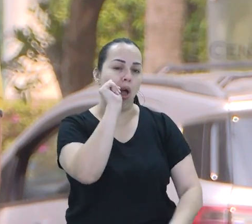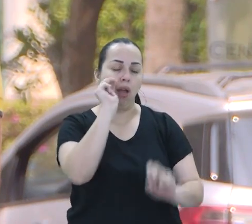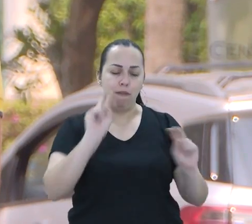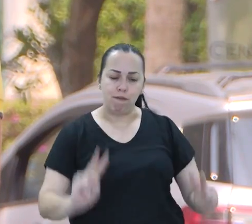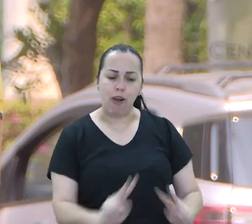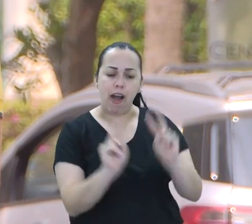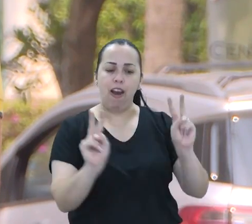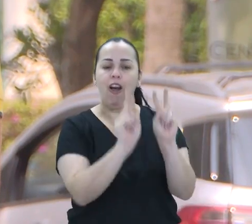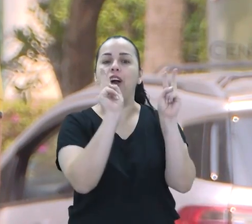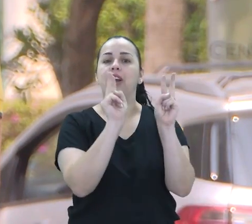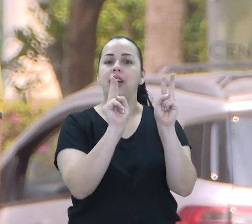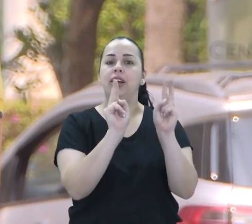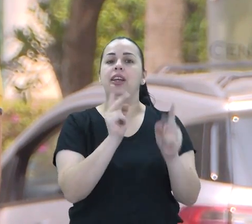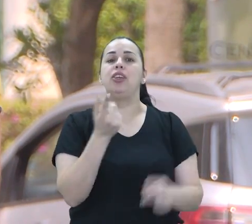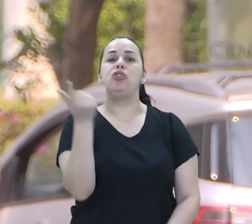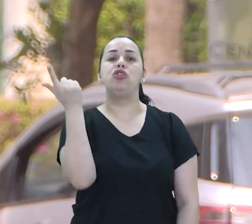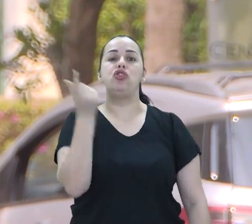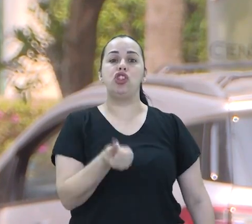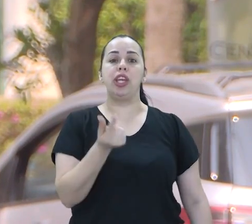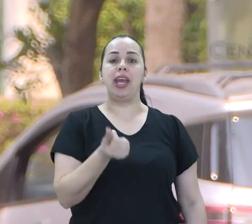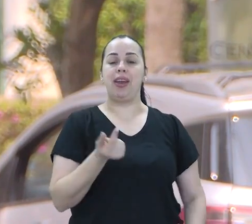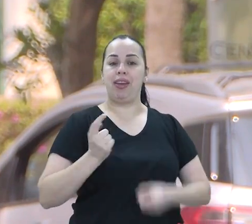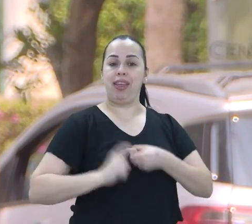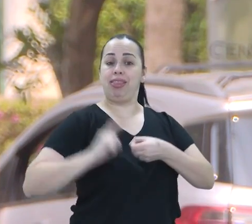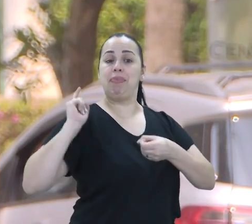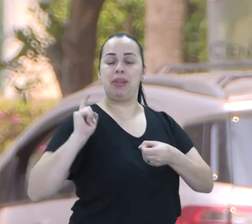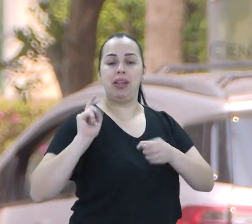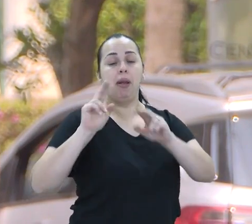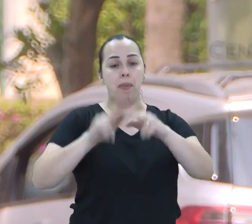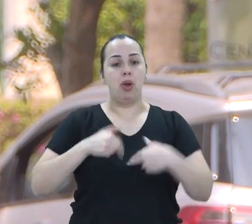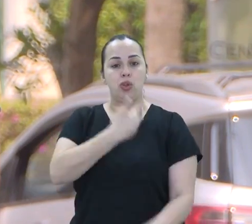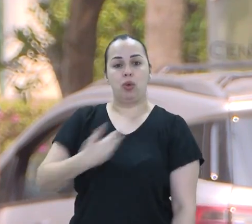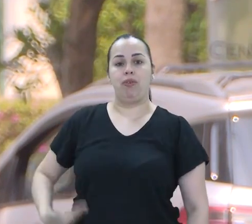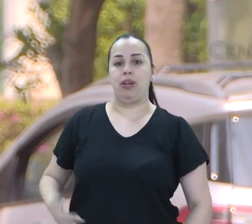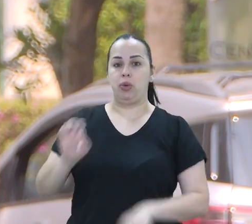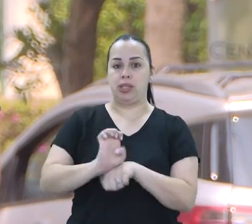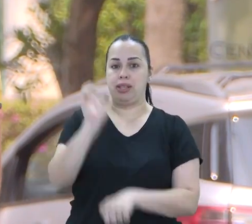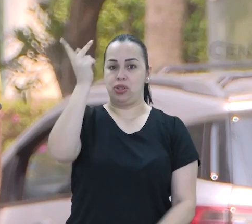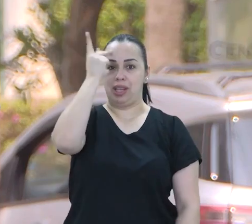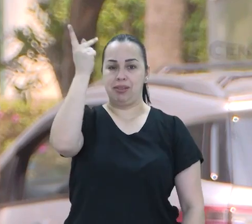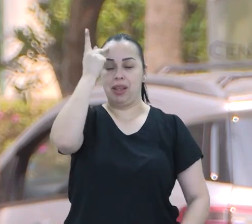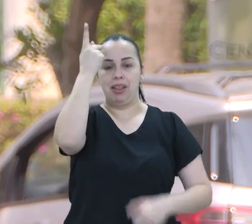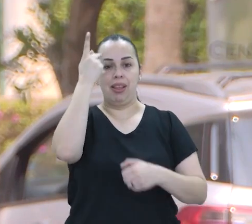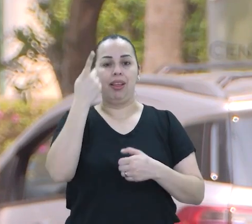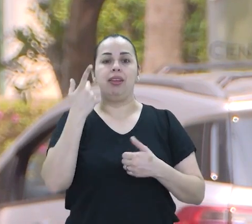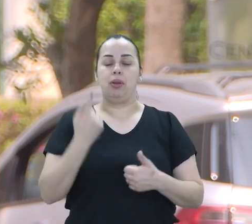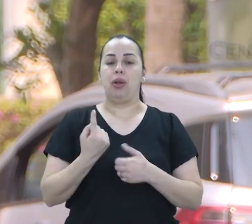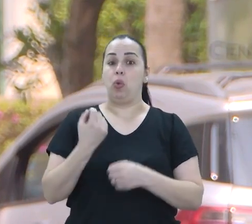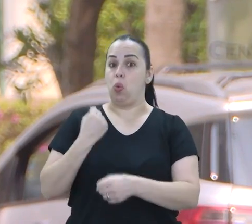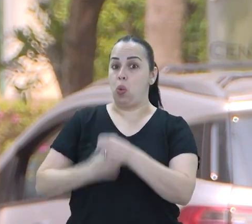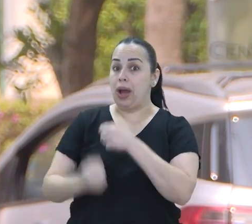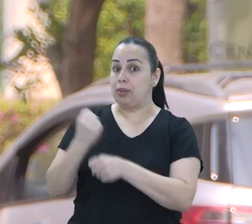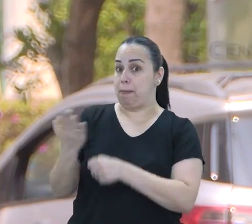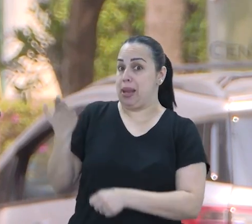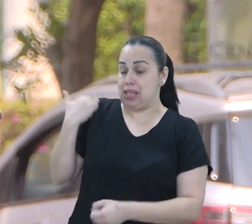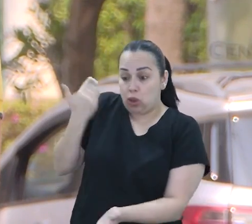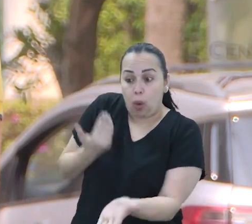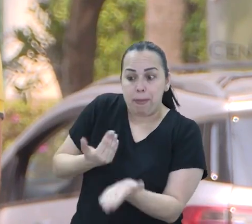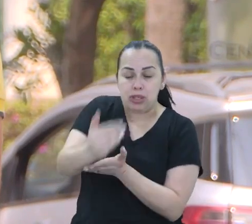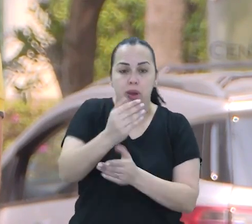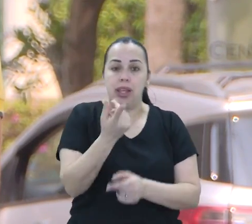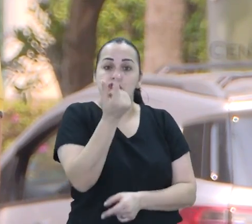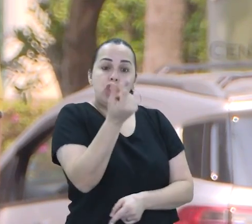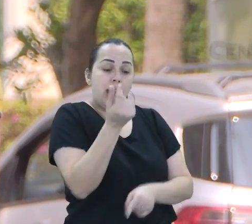fortalecer o empreendedorismo feminino e promover a independência financeira das mulheres, o governo de São Paulo passou a